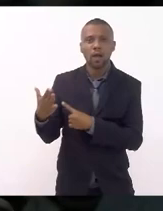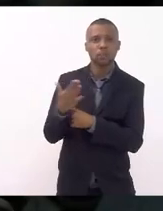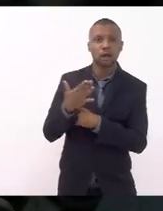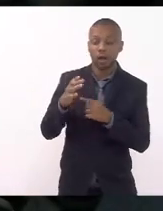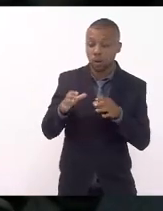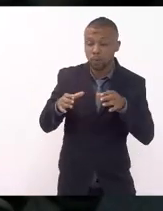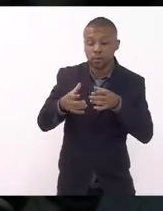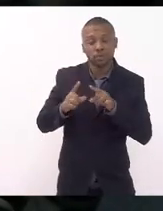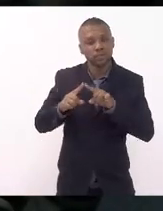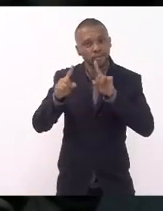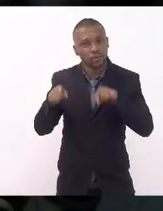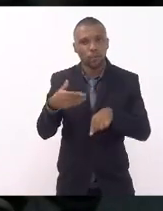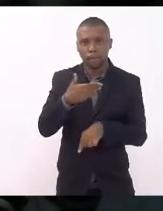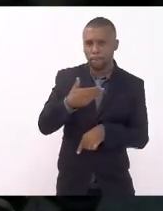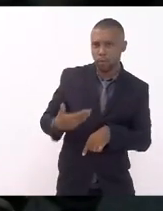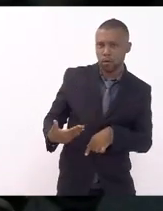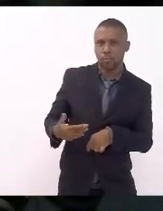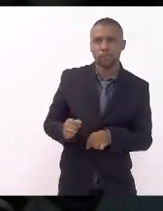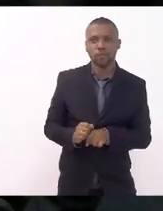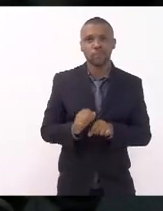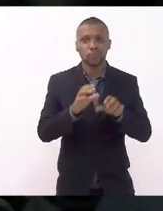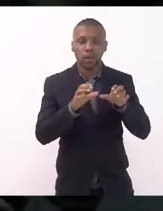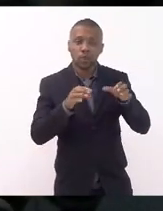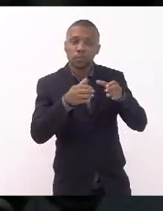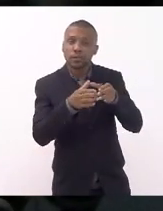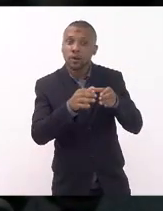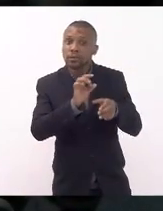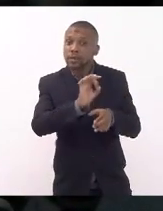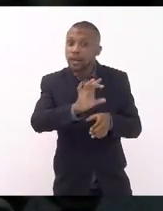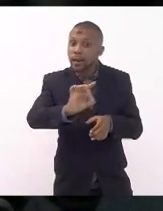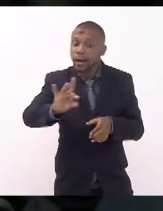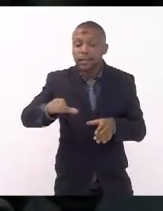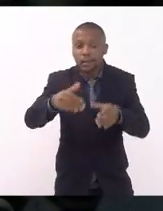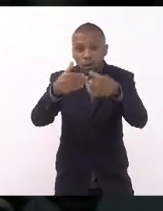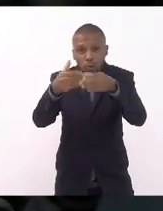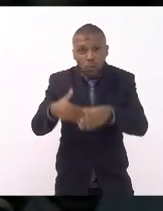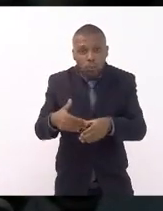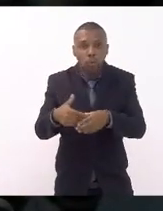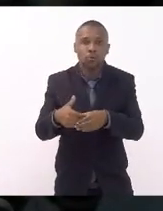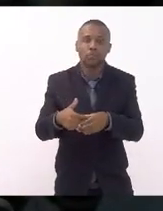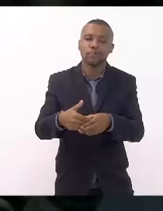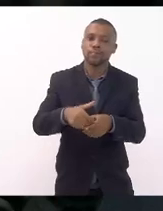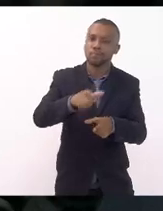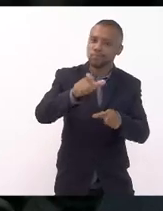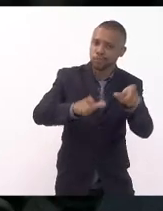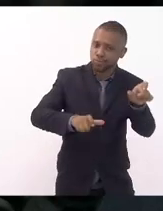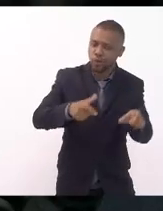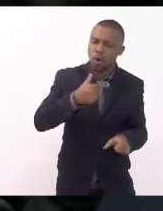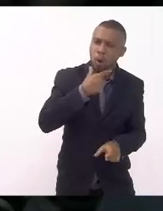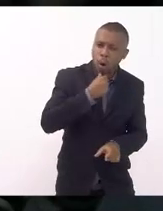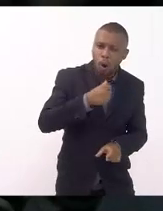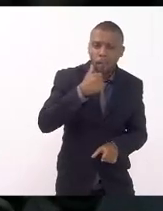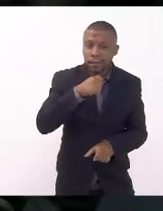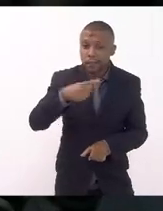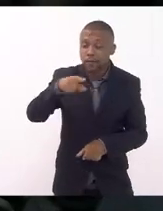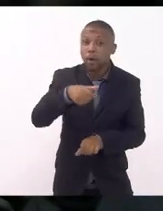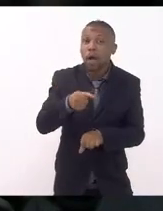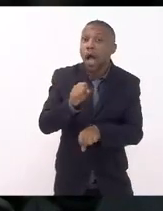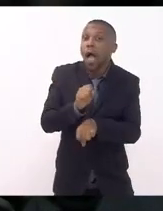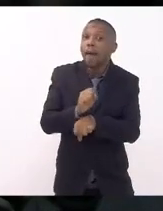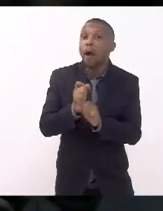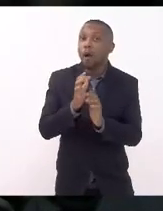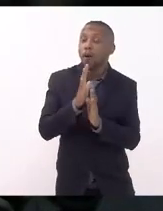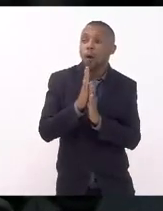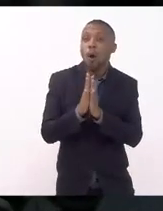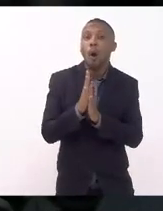Servidores Públicos, a comissão de cada concurso e aos senhores e senhoras que aguardaram e aguardam há tantos